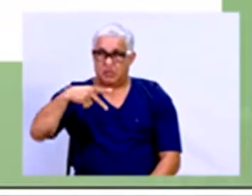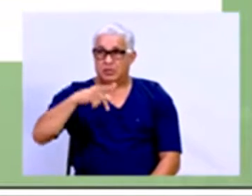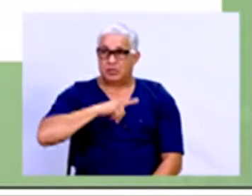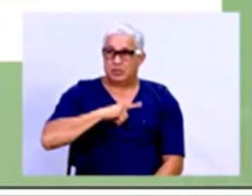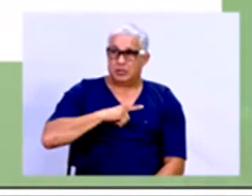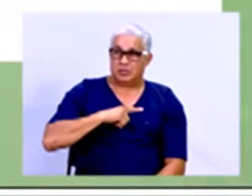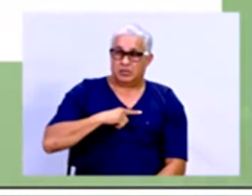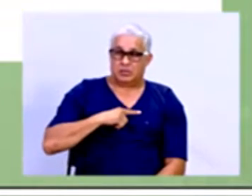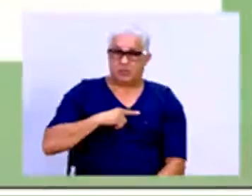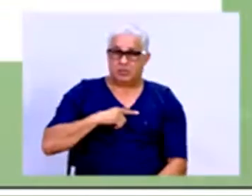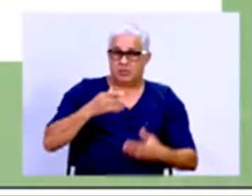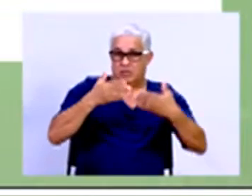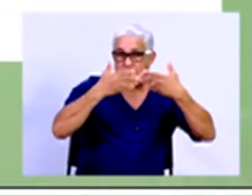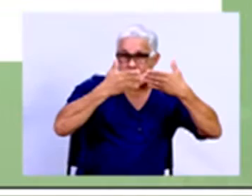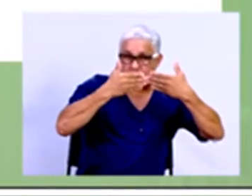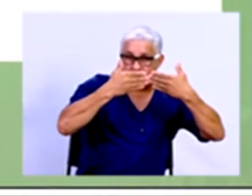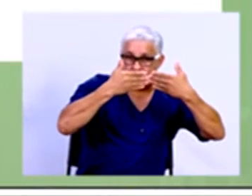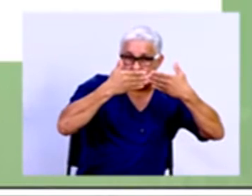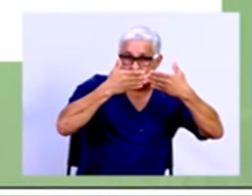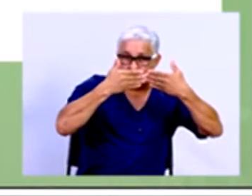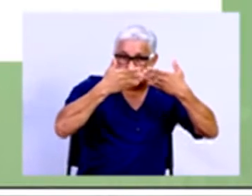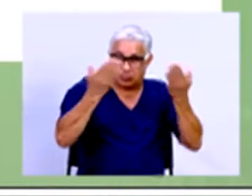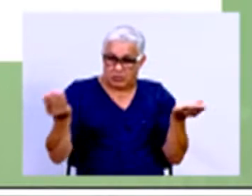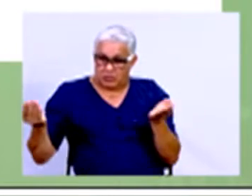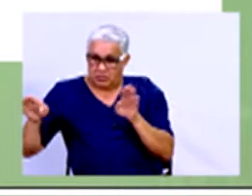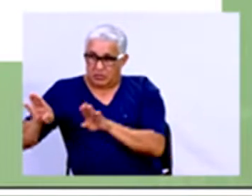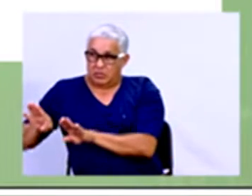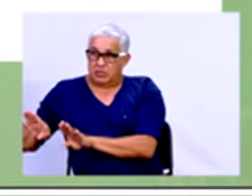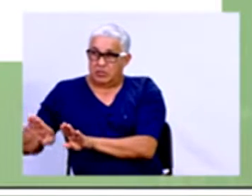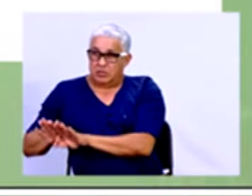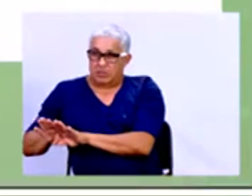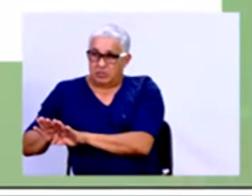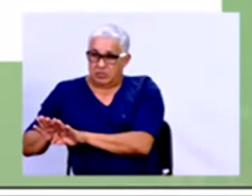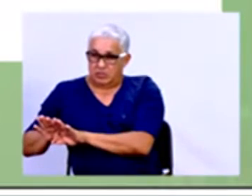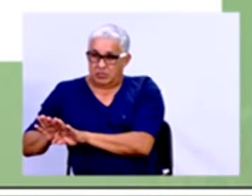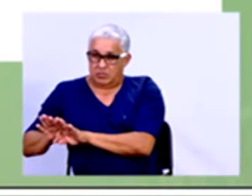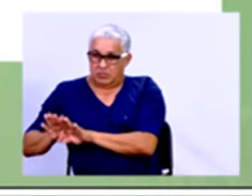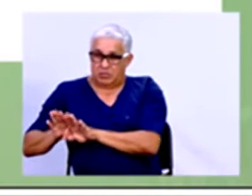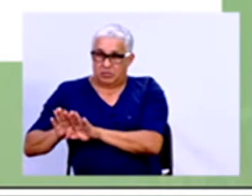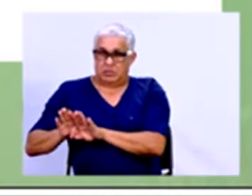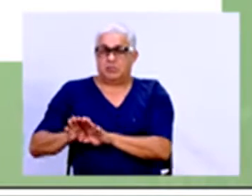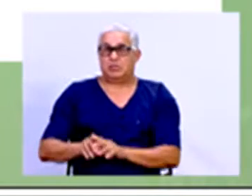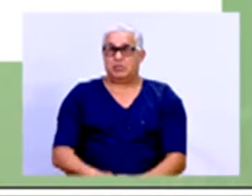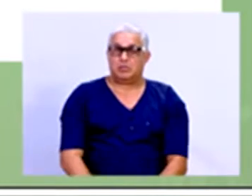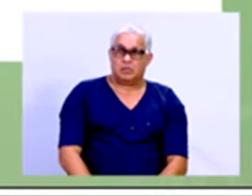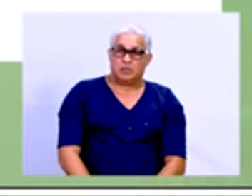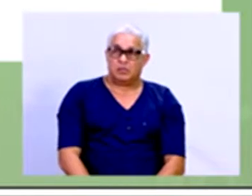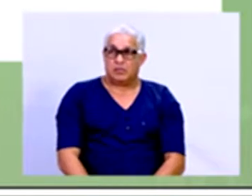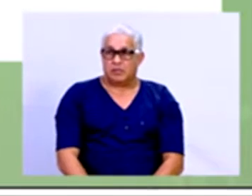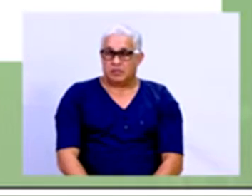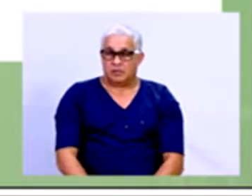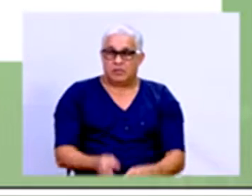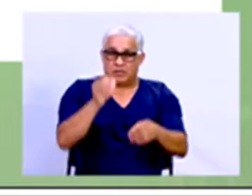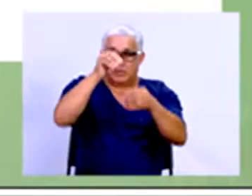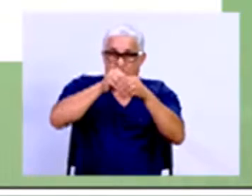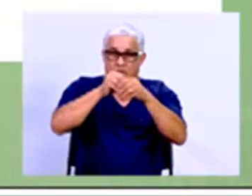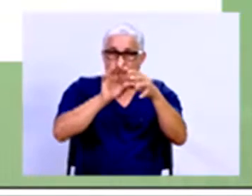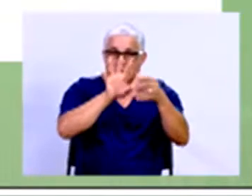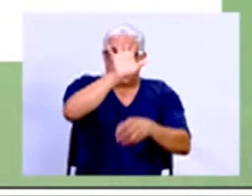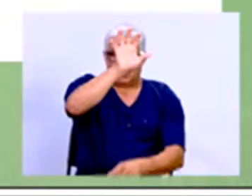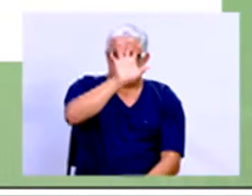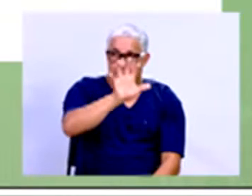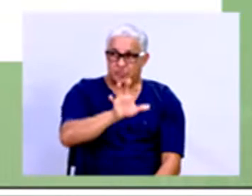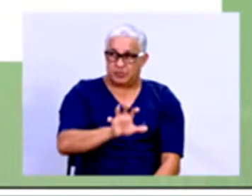uma abertura e um fechamento dos delimitadores da linguagem de programação PHP. Dentro dessa estrutura, nós